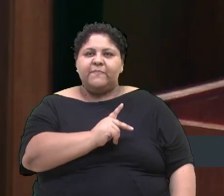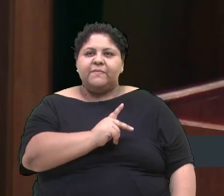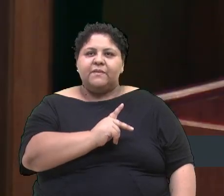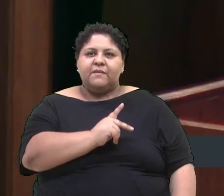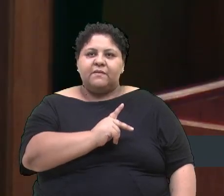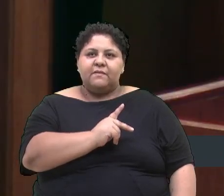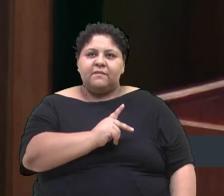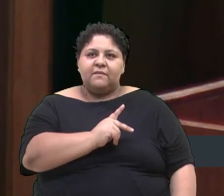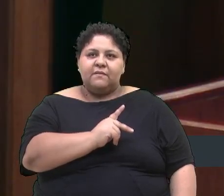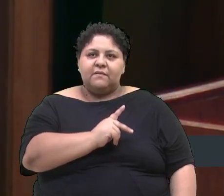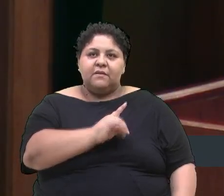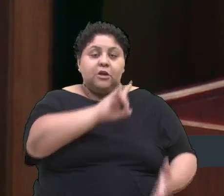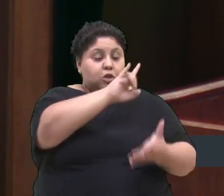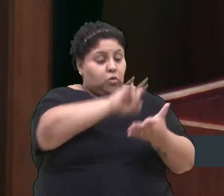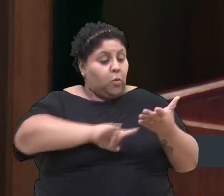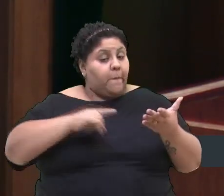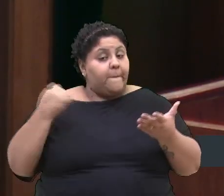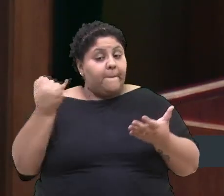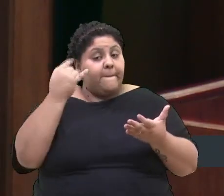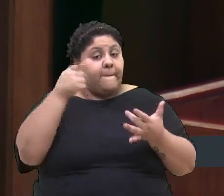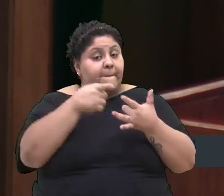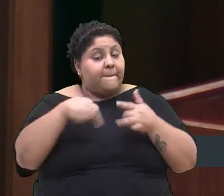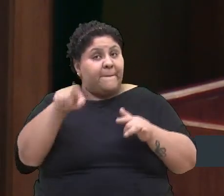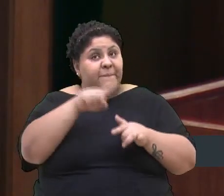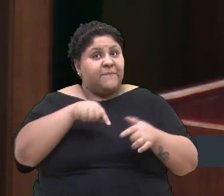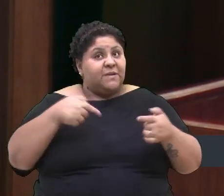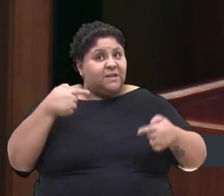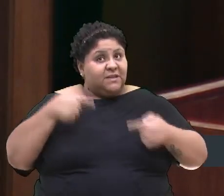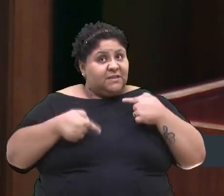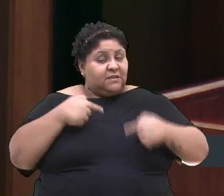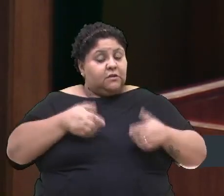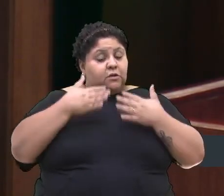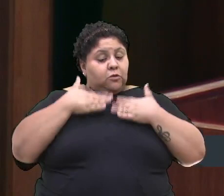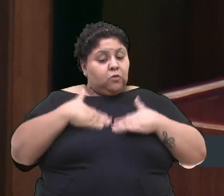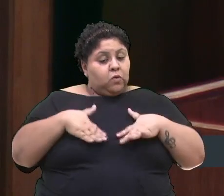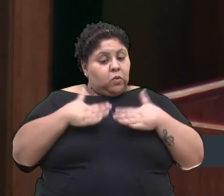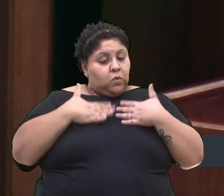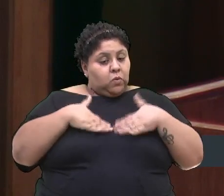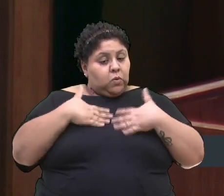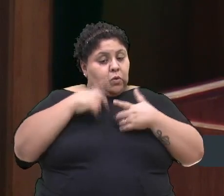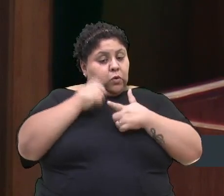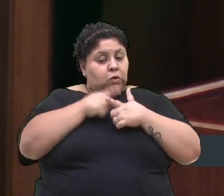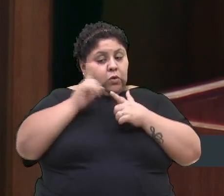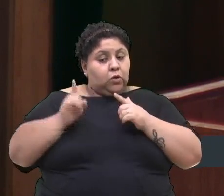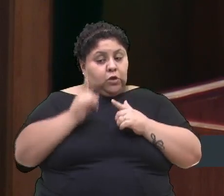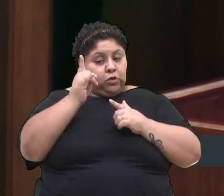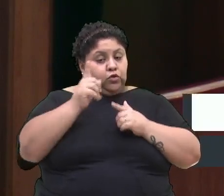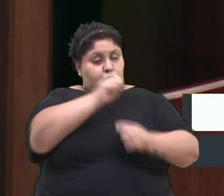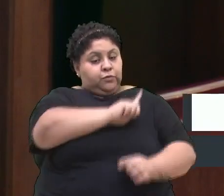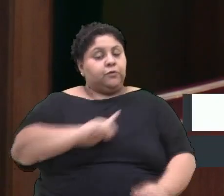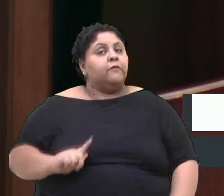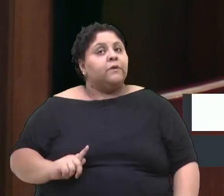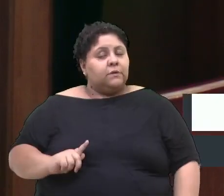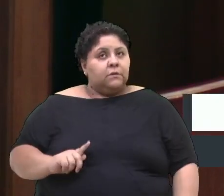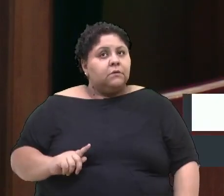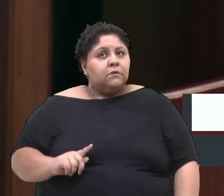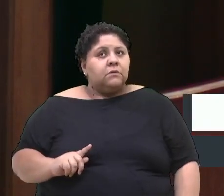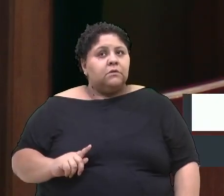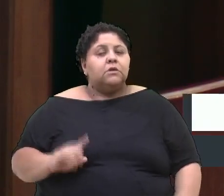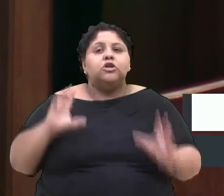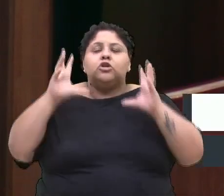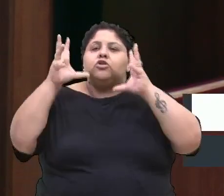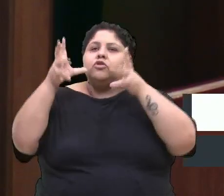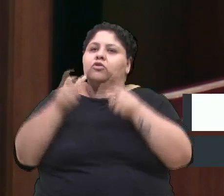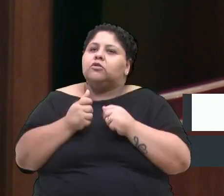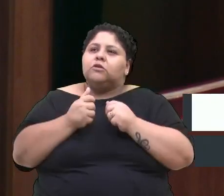uma moção importante, mas a gente tem que discutir ela com calma, porque os últimos governadores, todos eles,